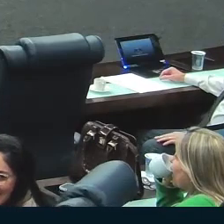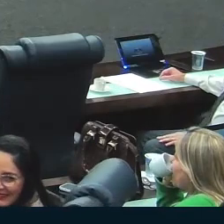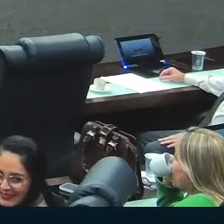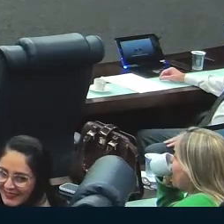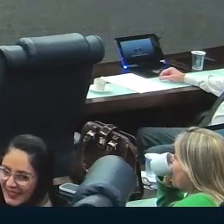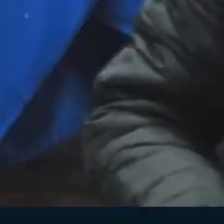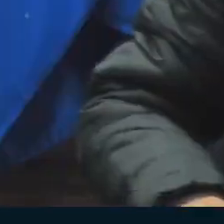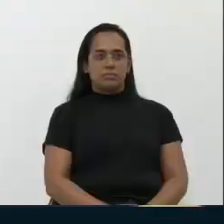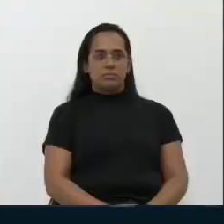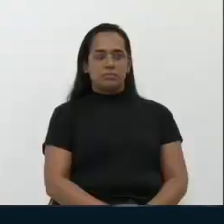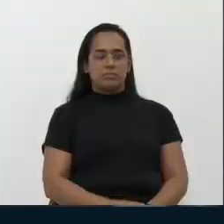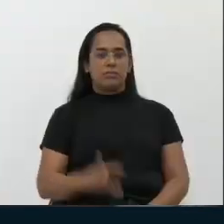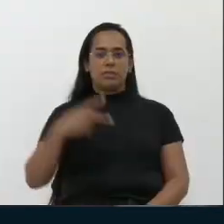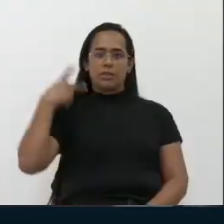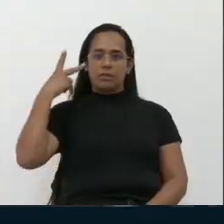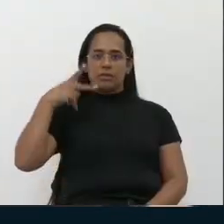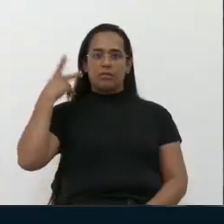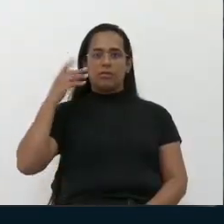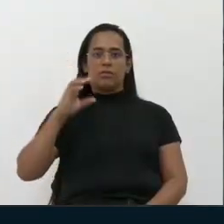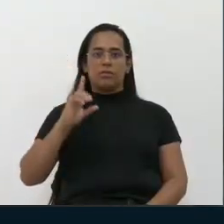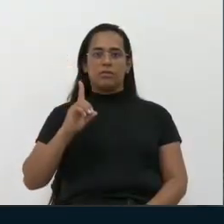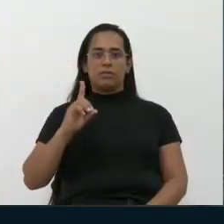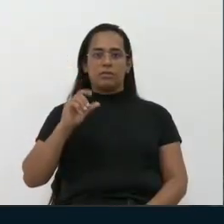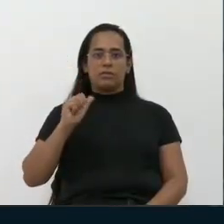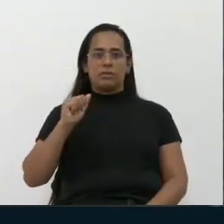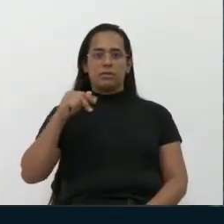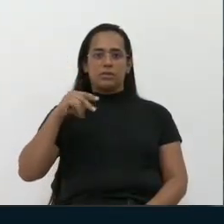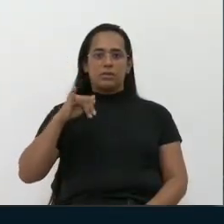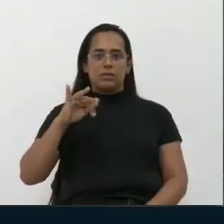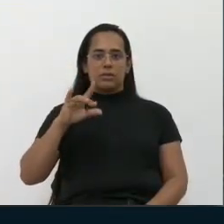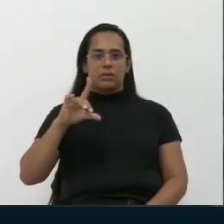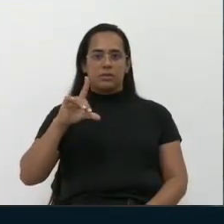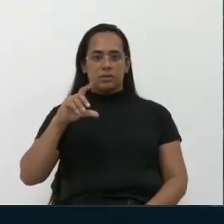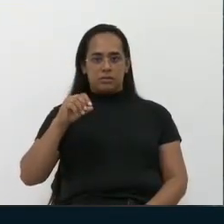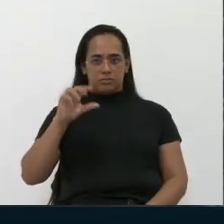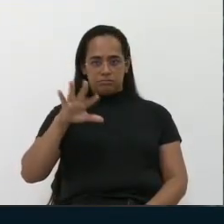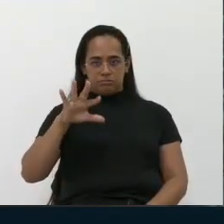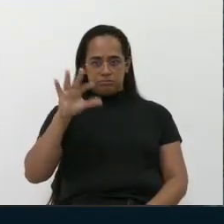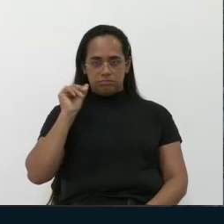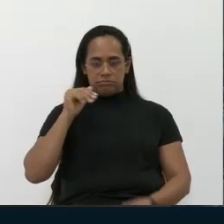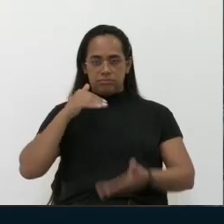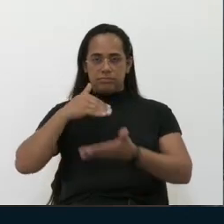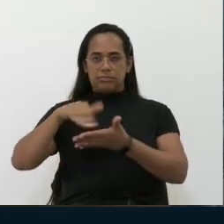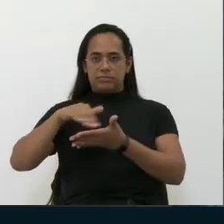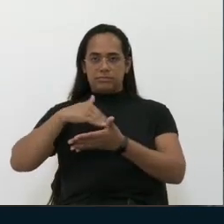no meio do vereador Danilo Gomes Adoc para secretariar os trabalhos.